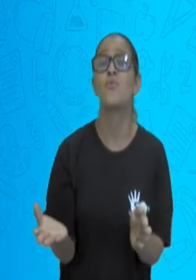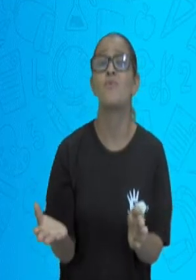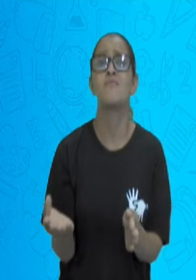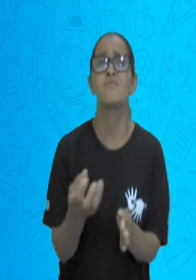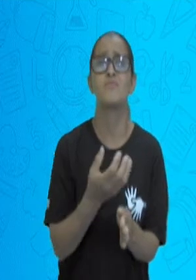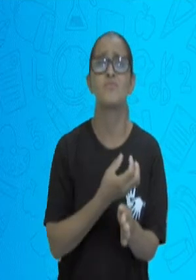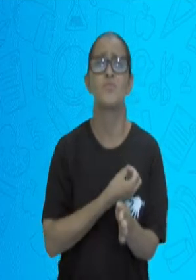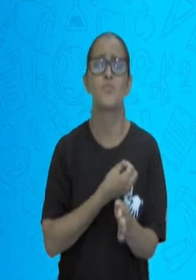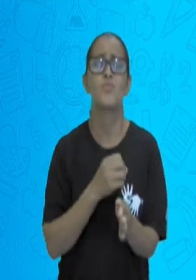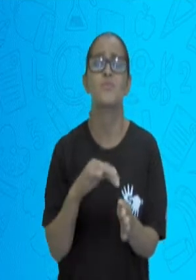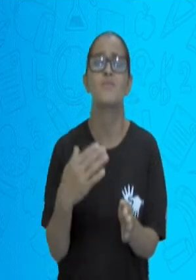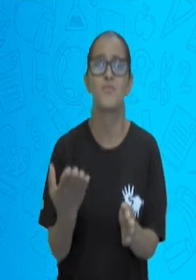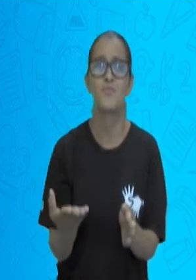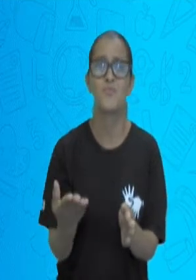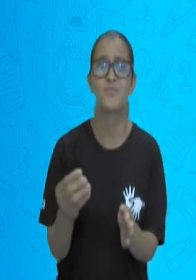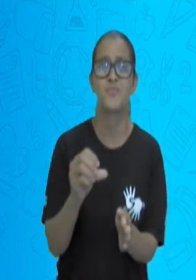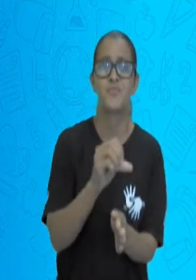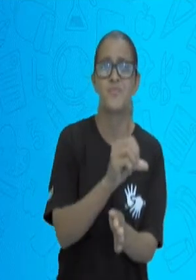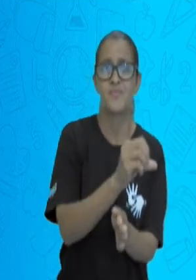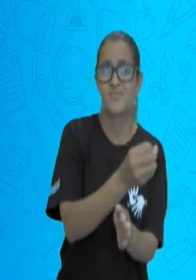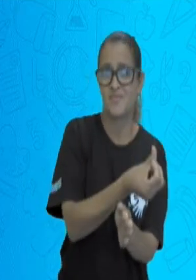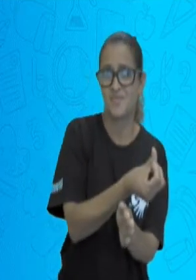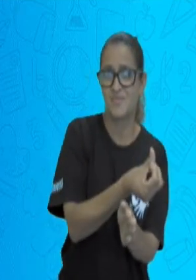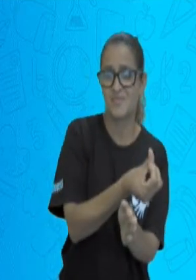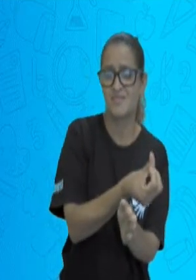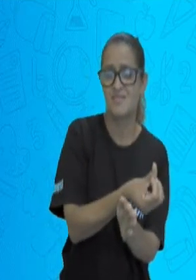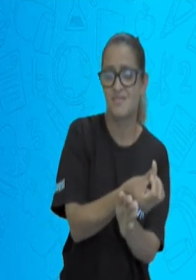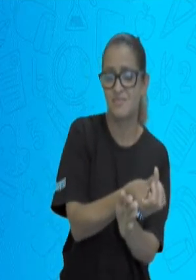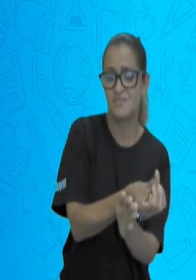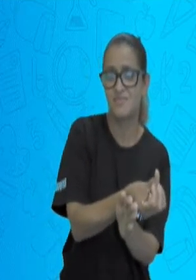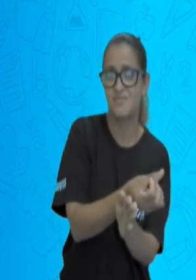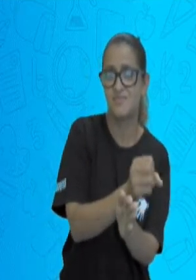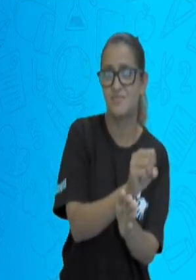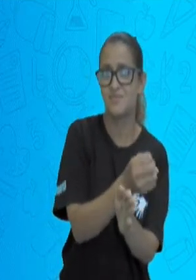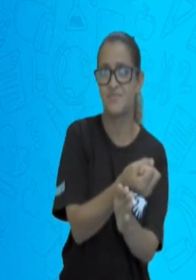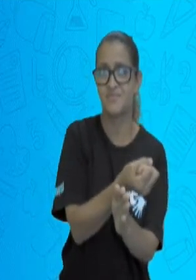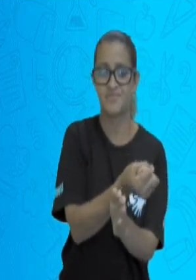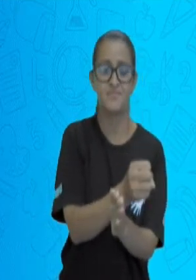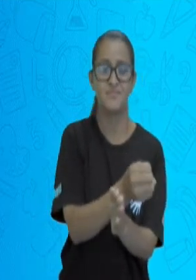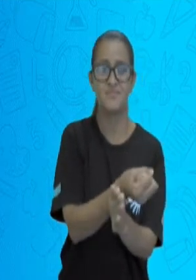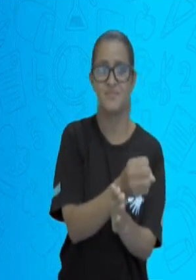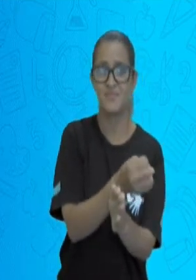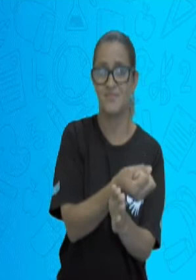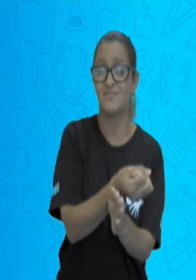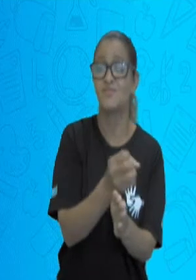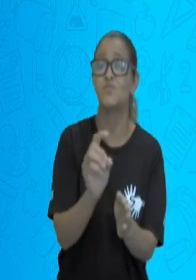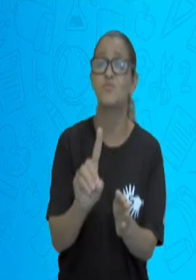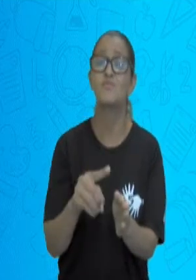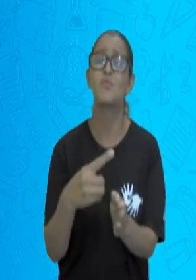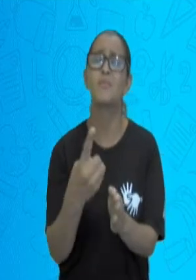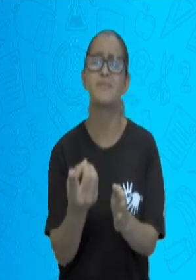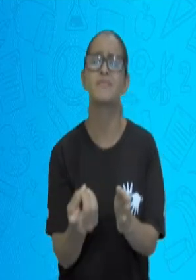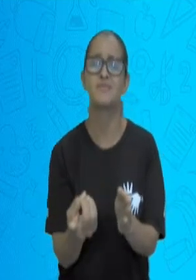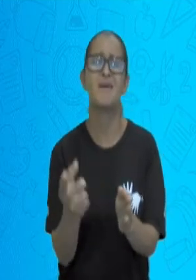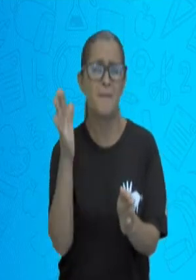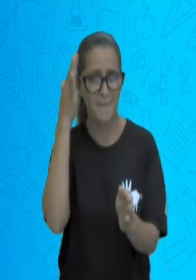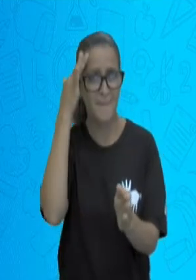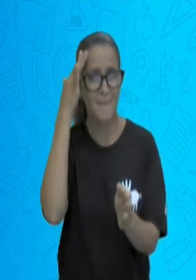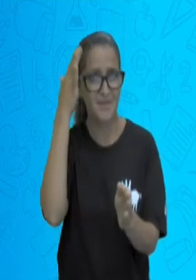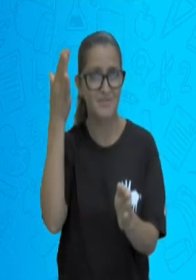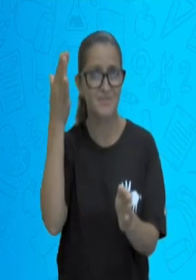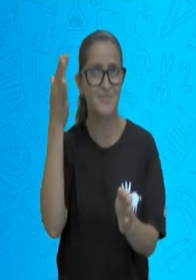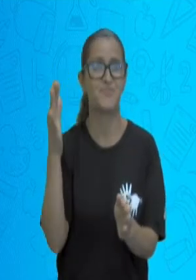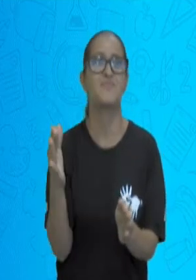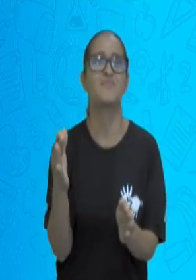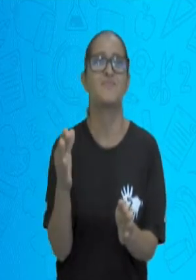Agora nós temos o número 69. O número que vem antes é o 68, que é